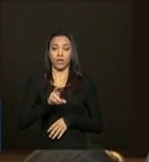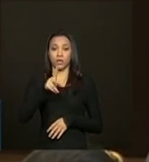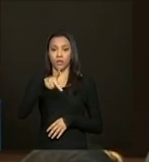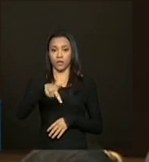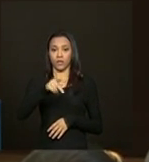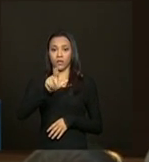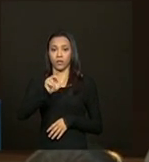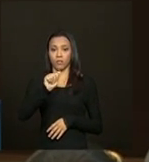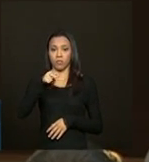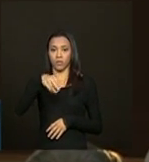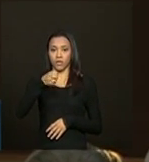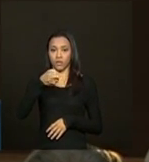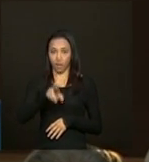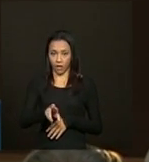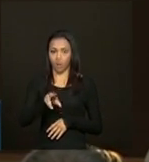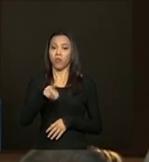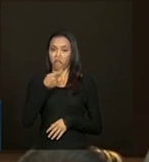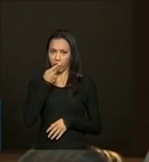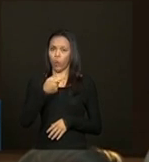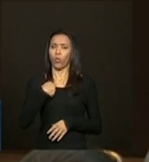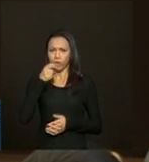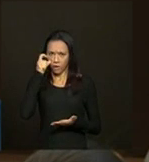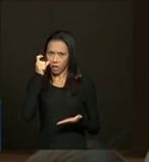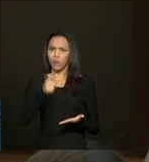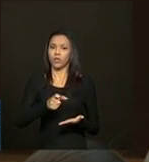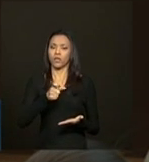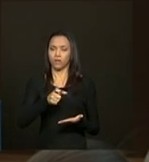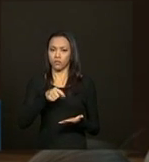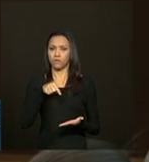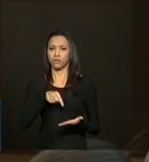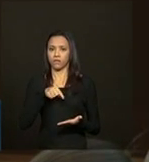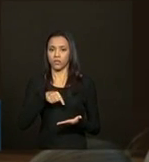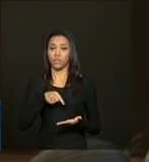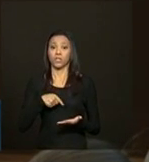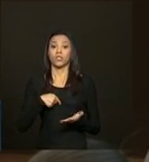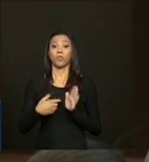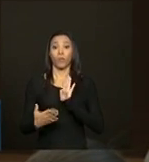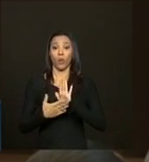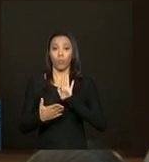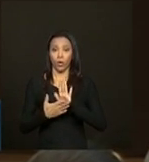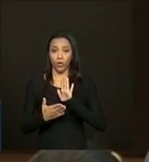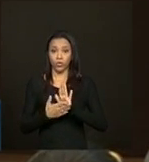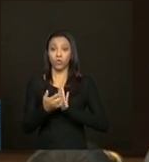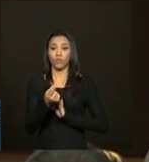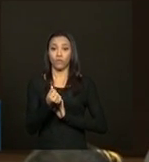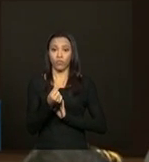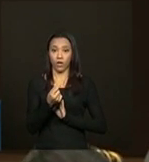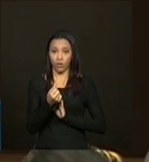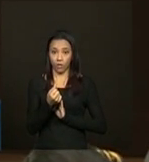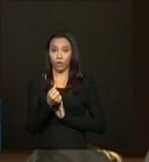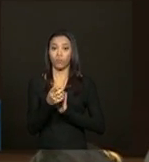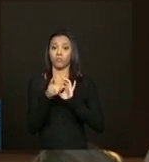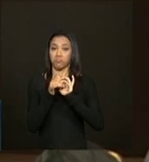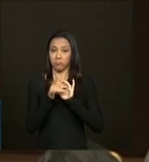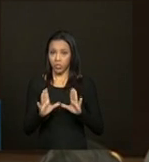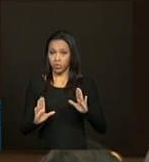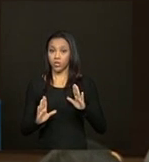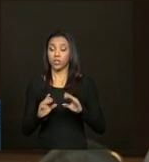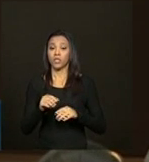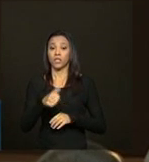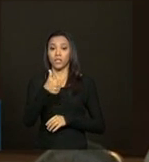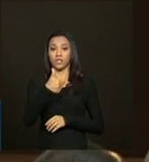Planner. Declara que possui interesse em apresentar proposta com valor de receita anual permitida em